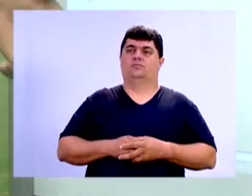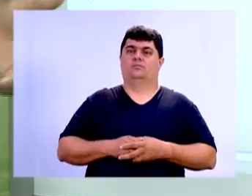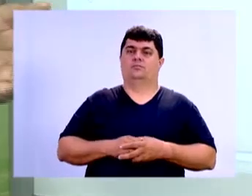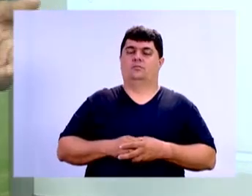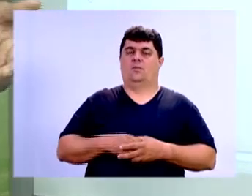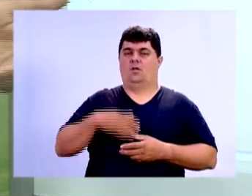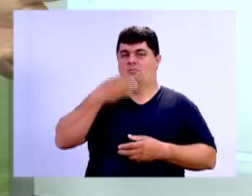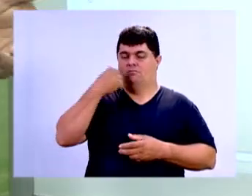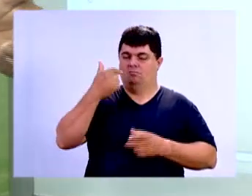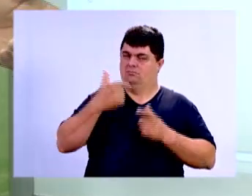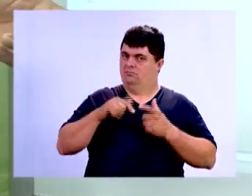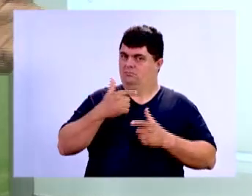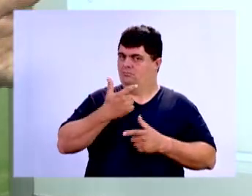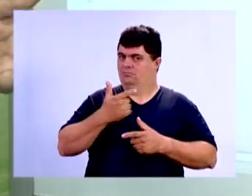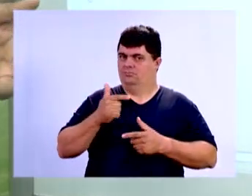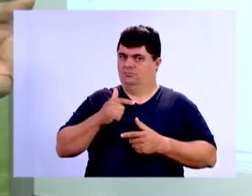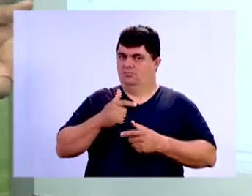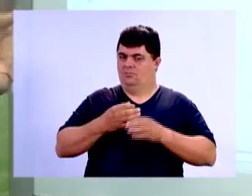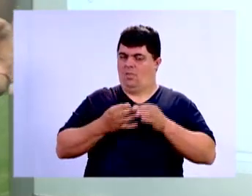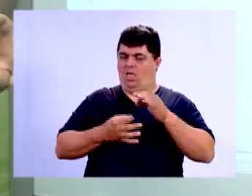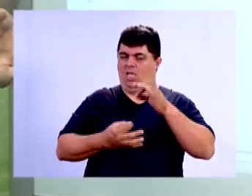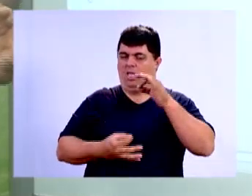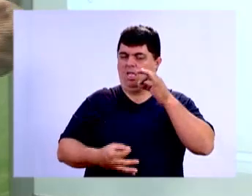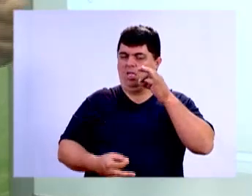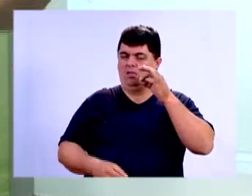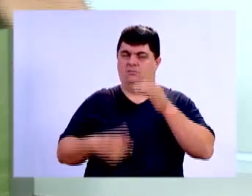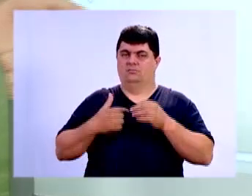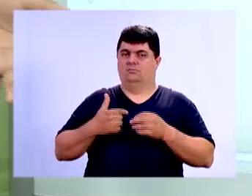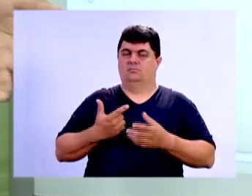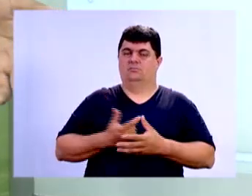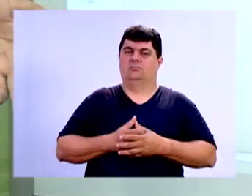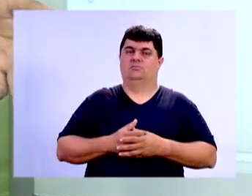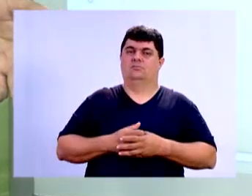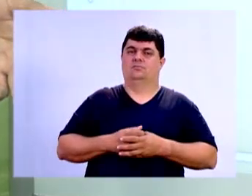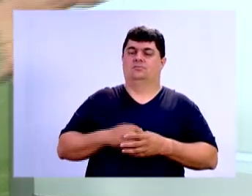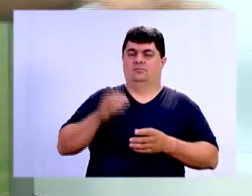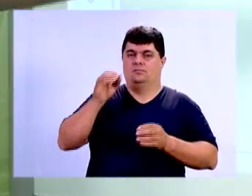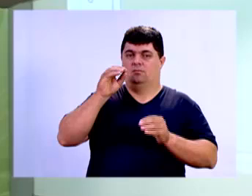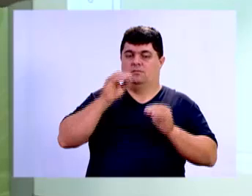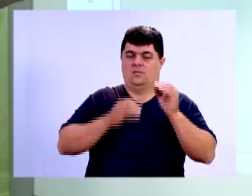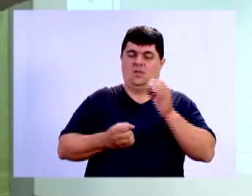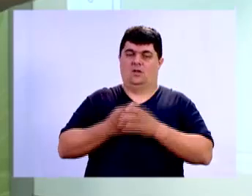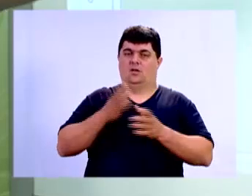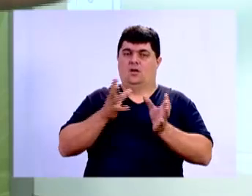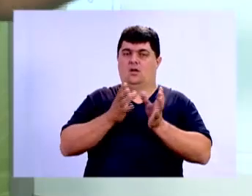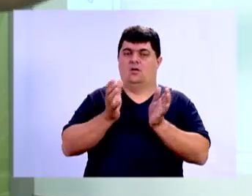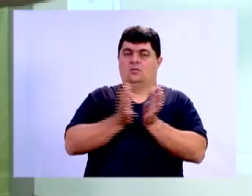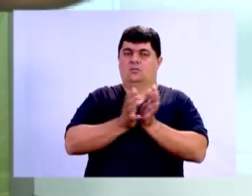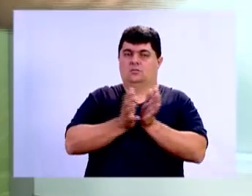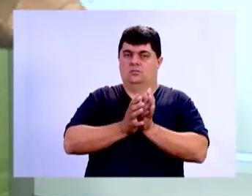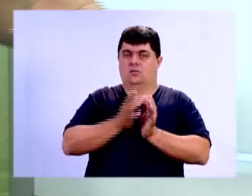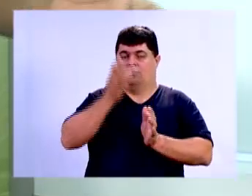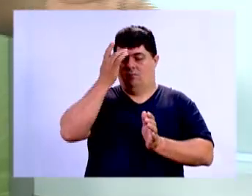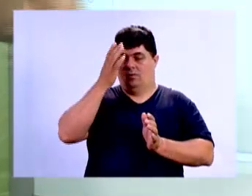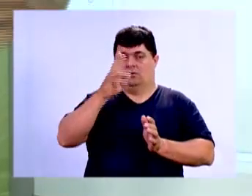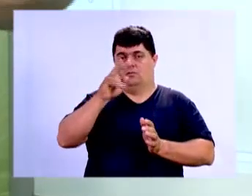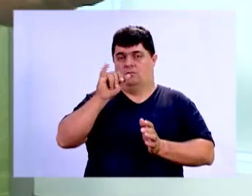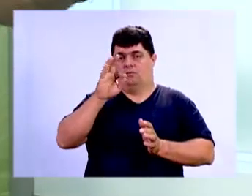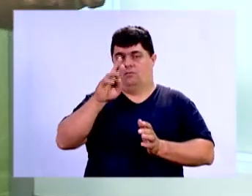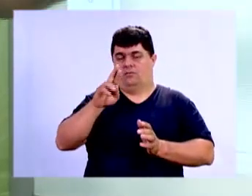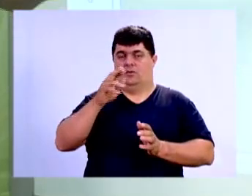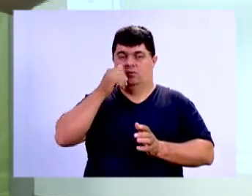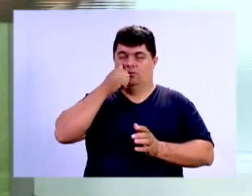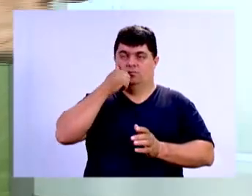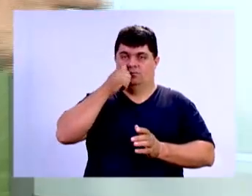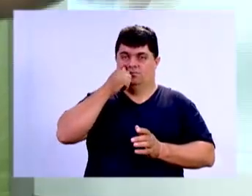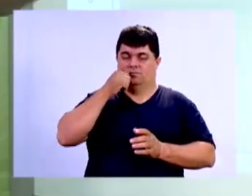é o melhor trabalho. Não é assim que a gente faz. É aí que a gente cria coleções. E a coleção que a gente aprendeu e a mais fácil é vetor. Então eu vou